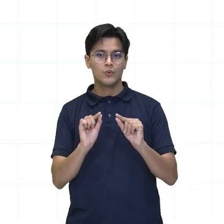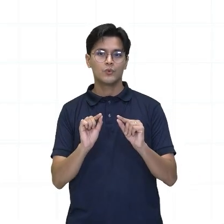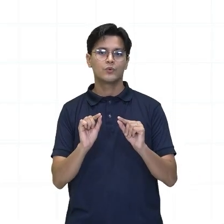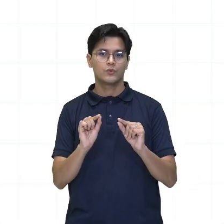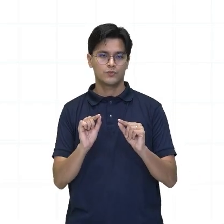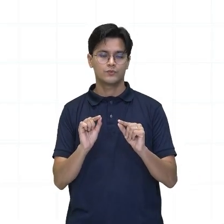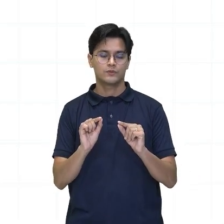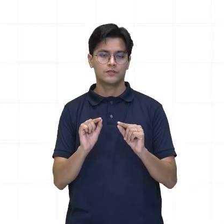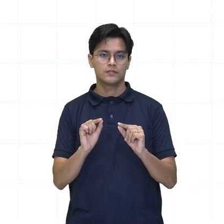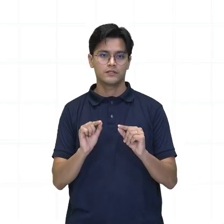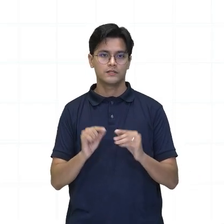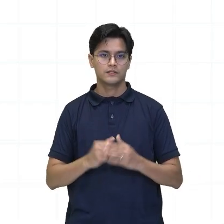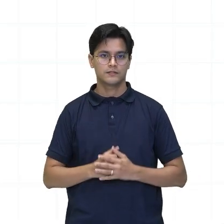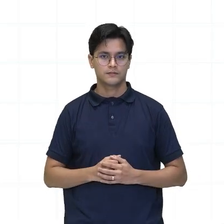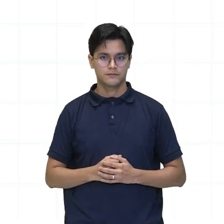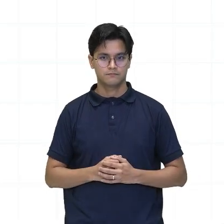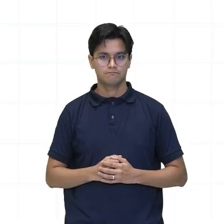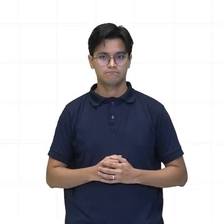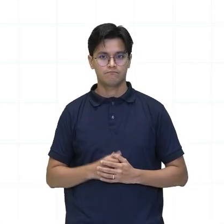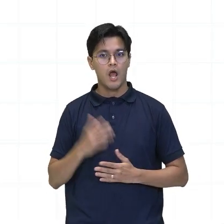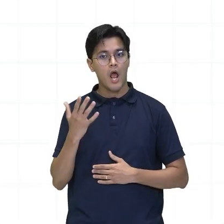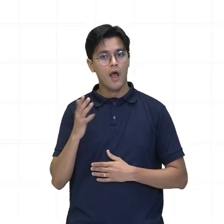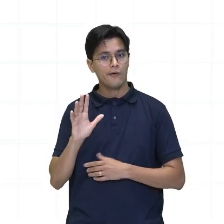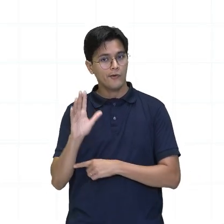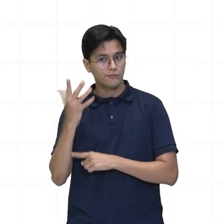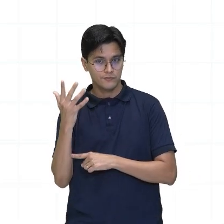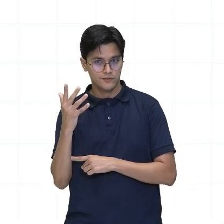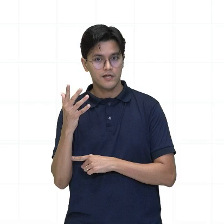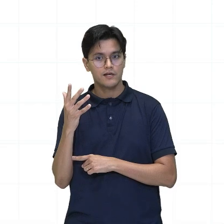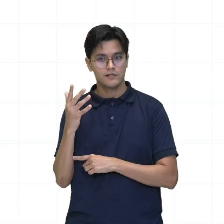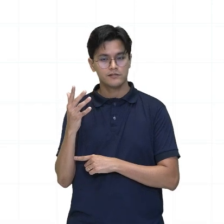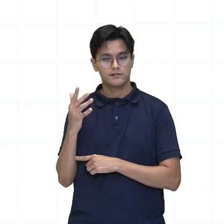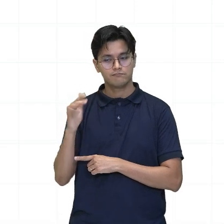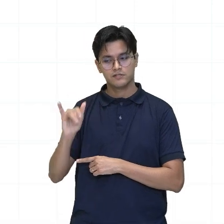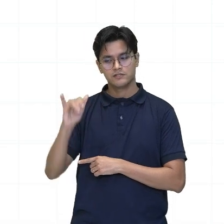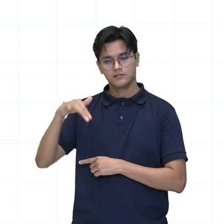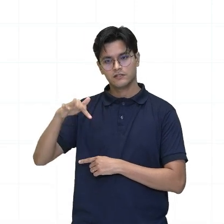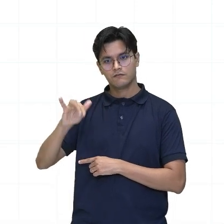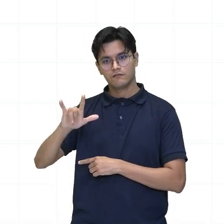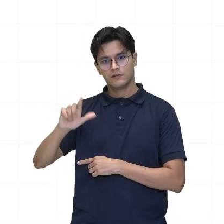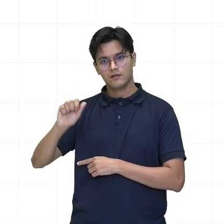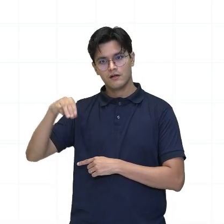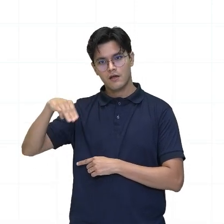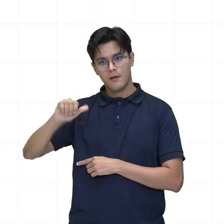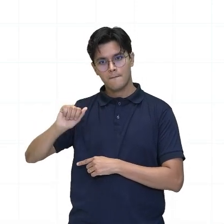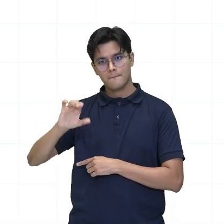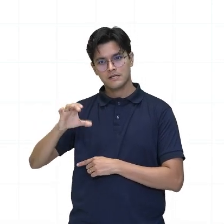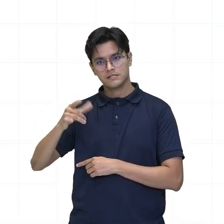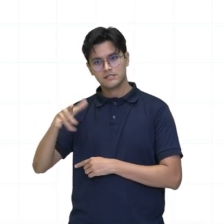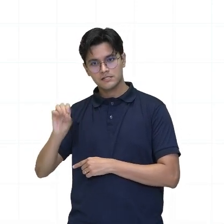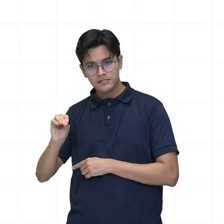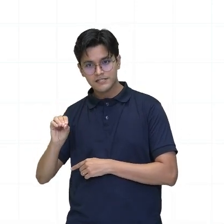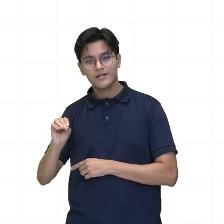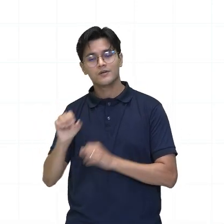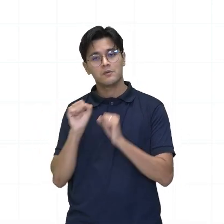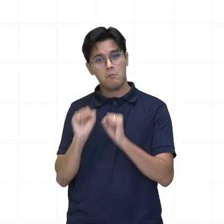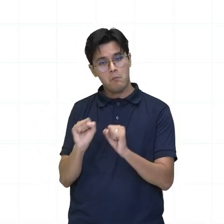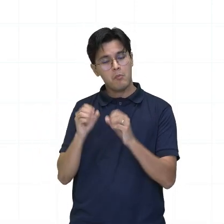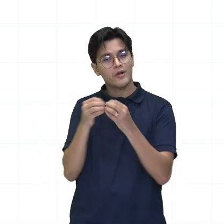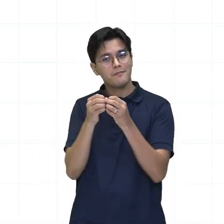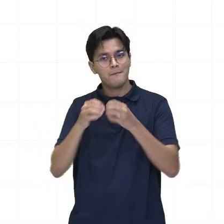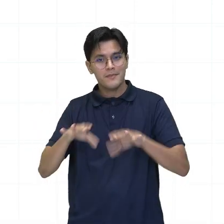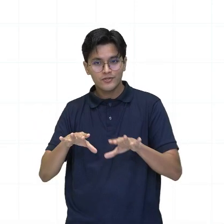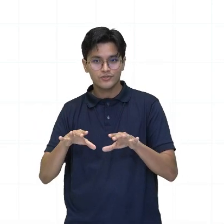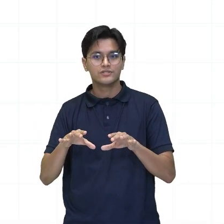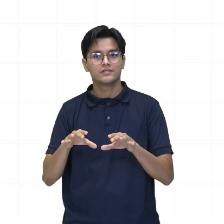vão ter uma inflamação ali causada por esses vírus e podem ser muito prejudiciais para o